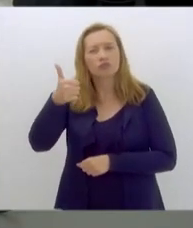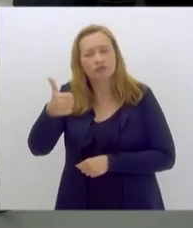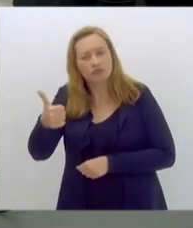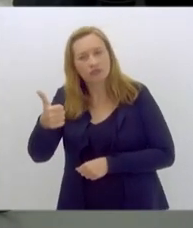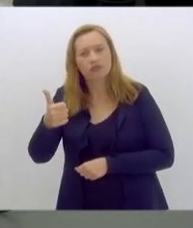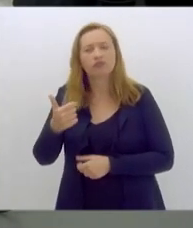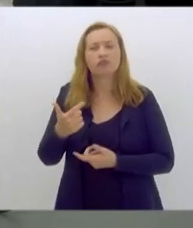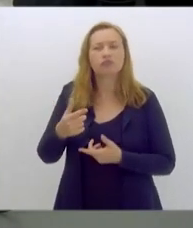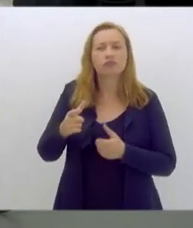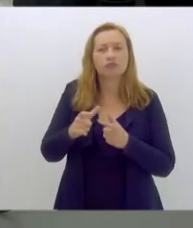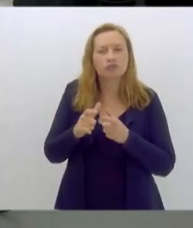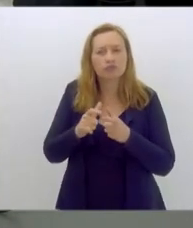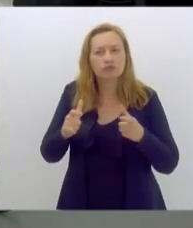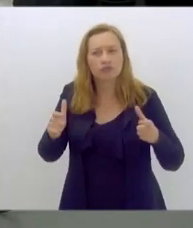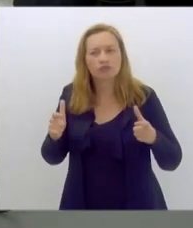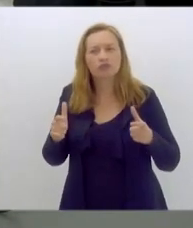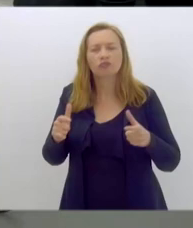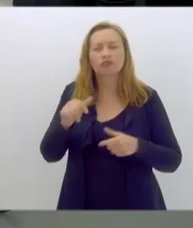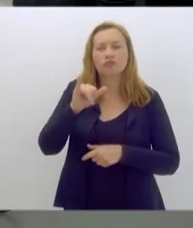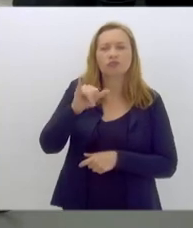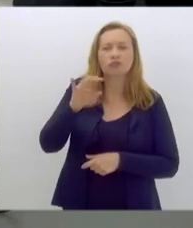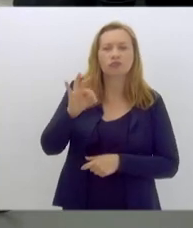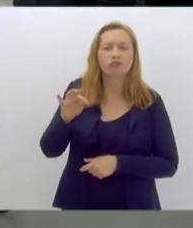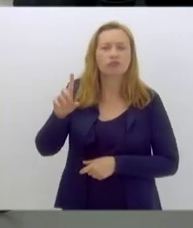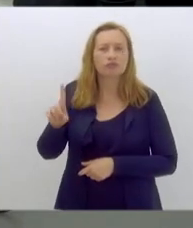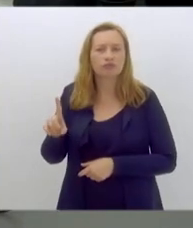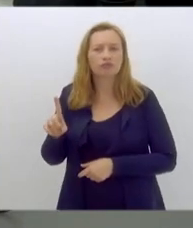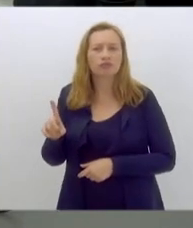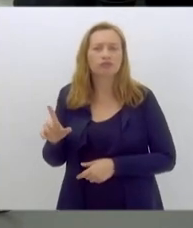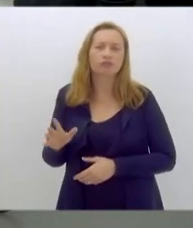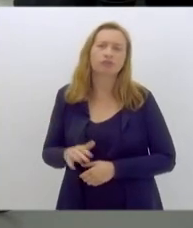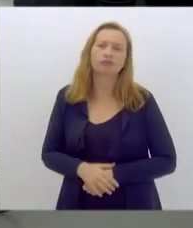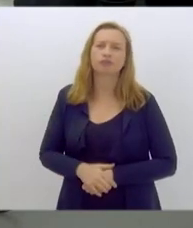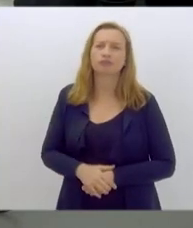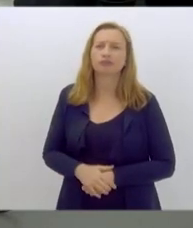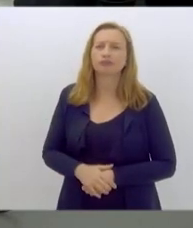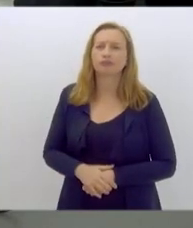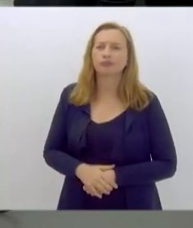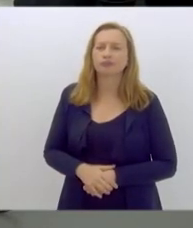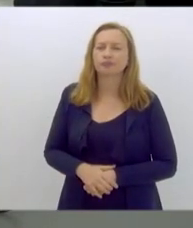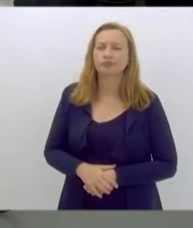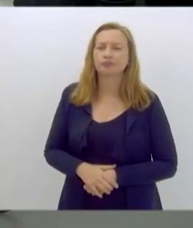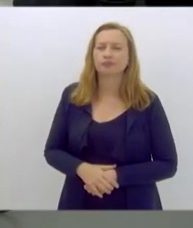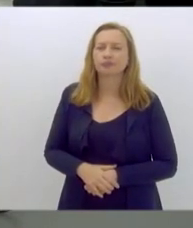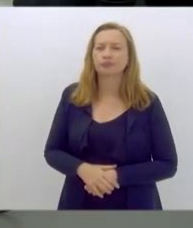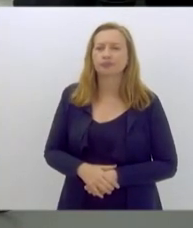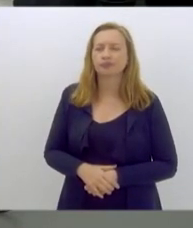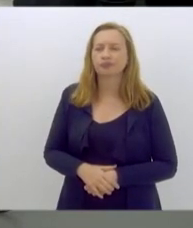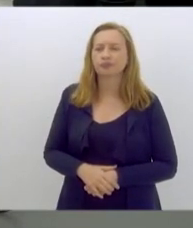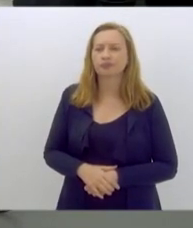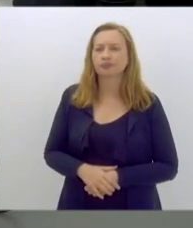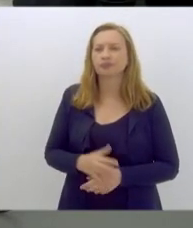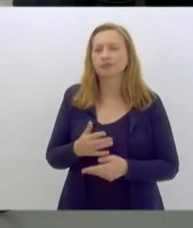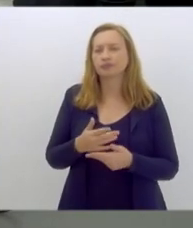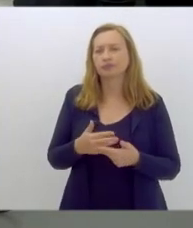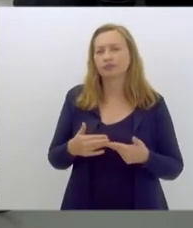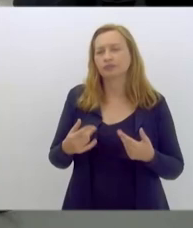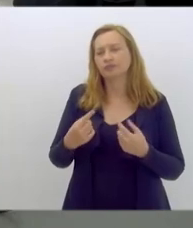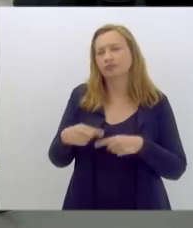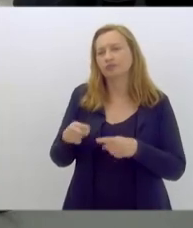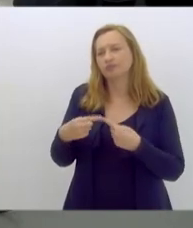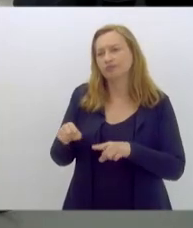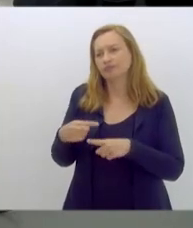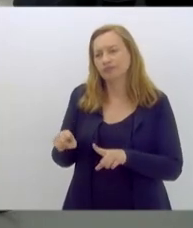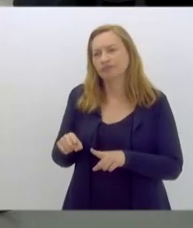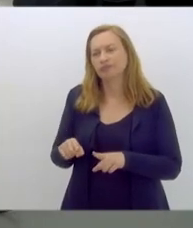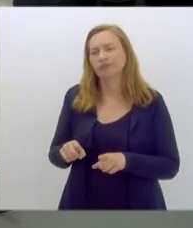tive o crescimento muito grande do itd Face Finanças Muita muitos provocados até por